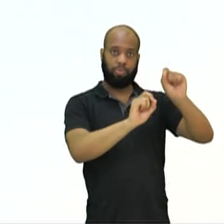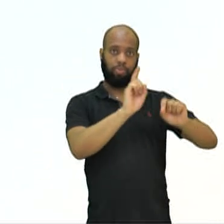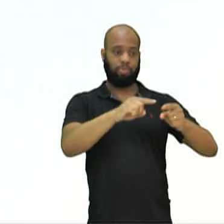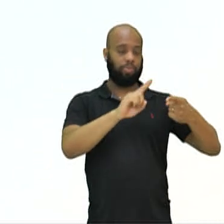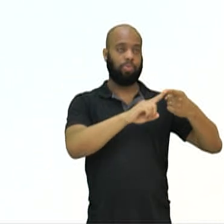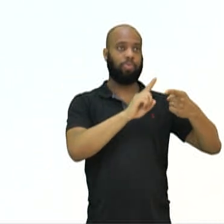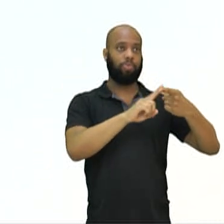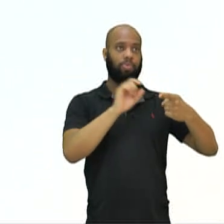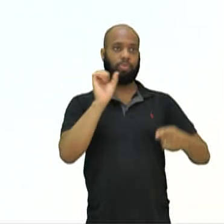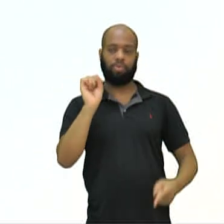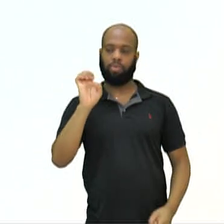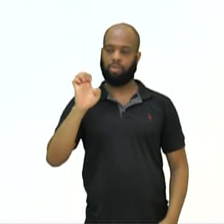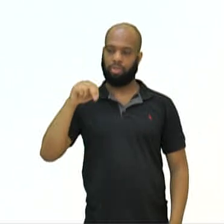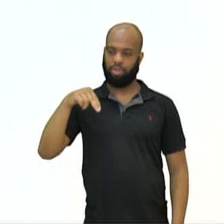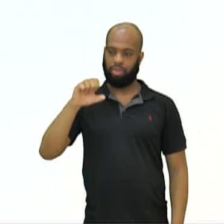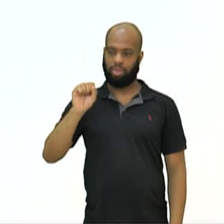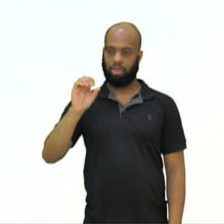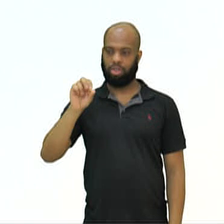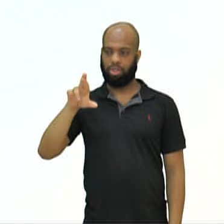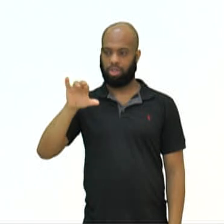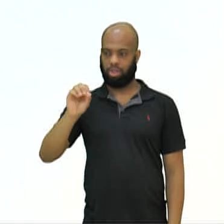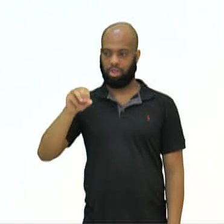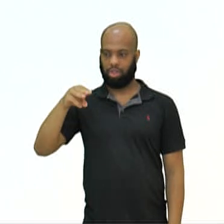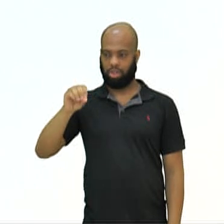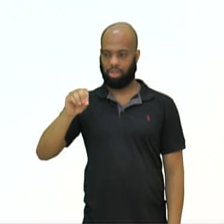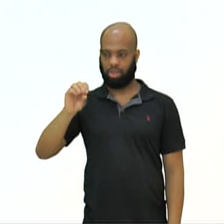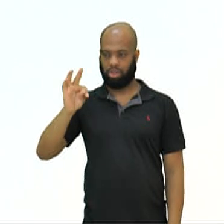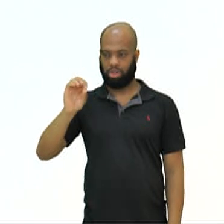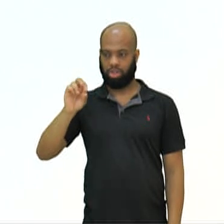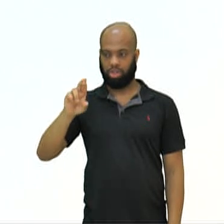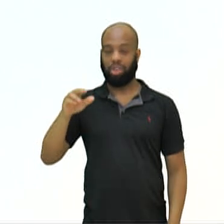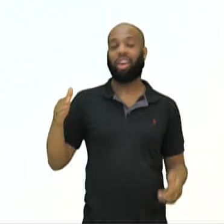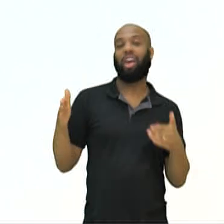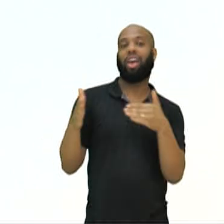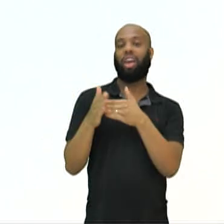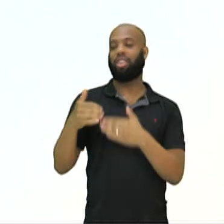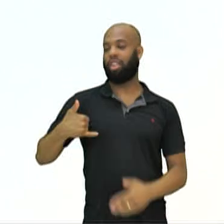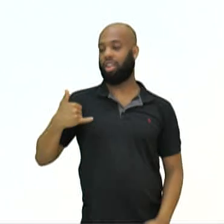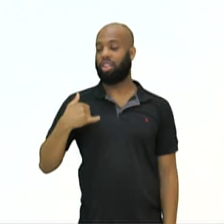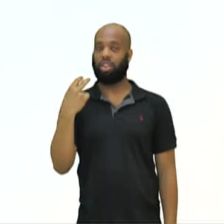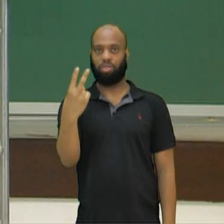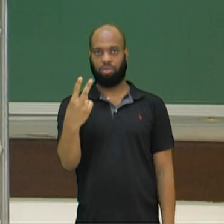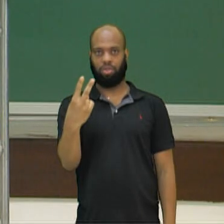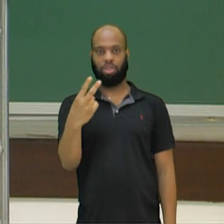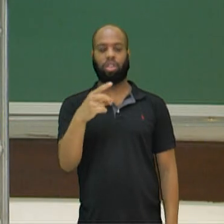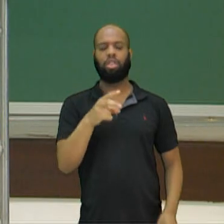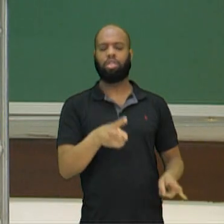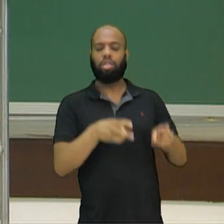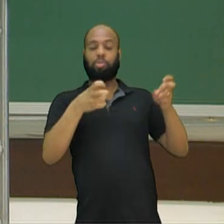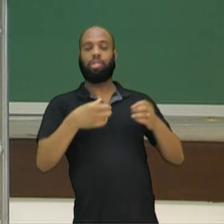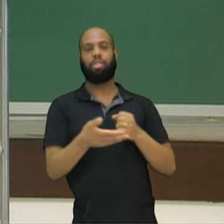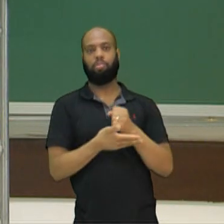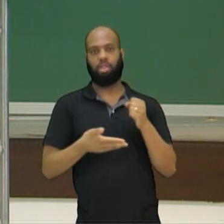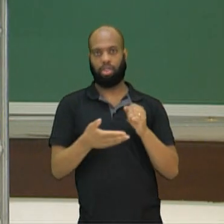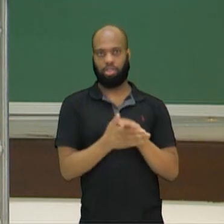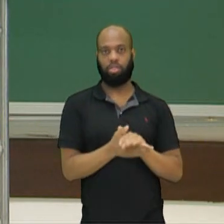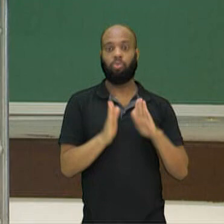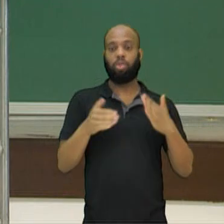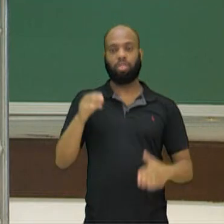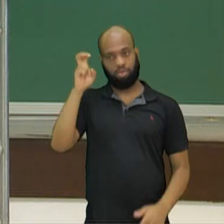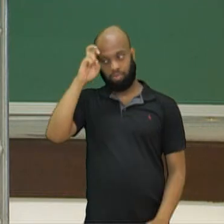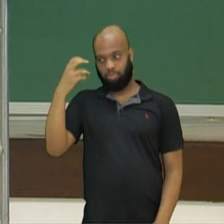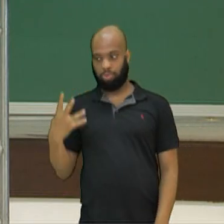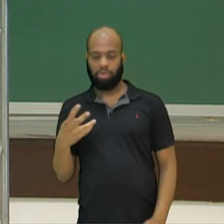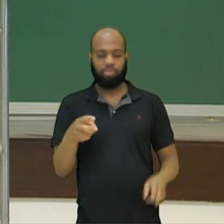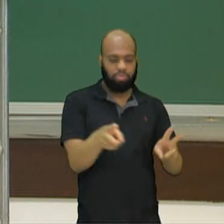estágio sensório-motor, que vai até os 2 anos, reflexos básicos. Então, Piaget, observando crianças de várias